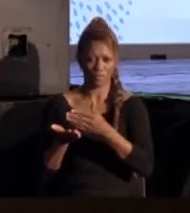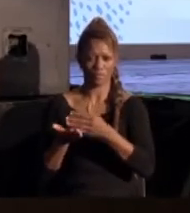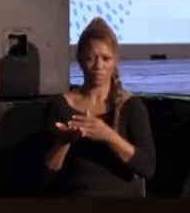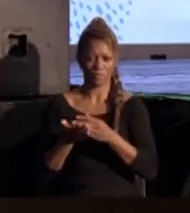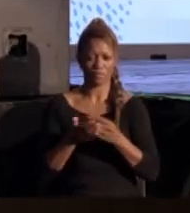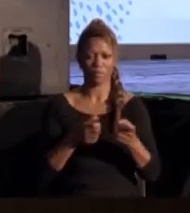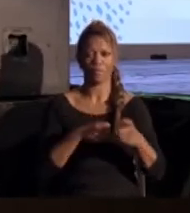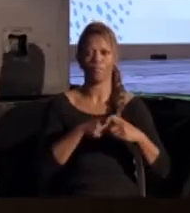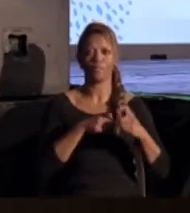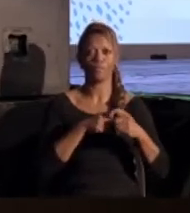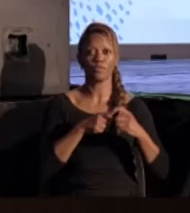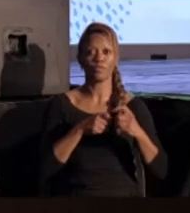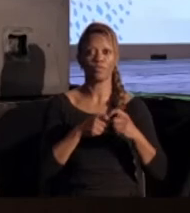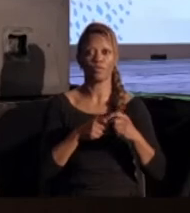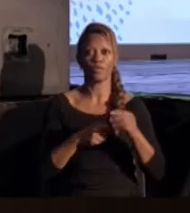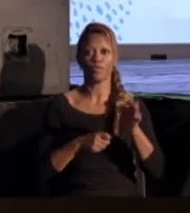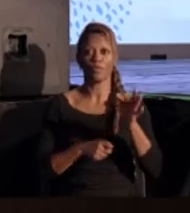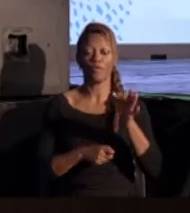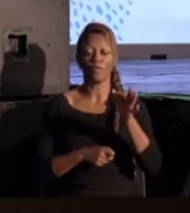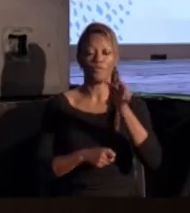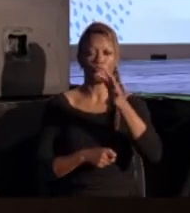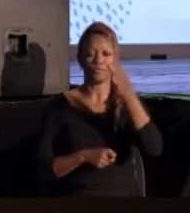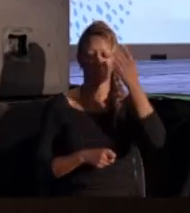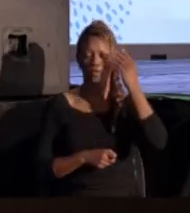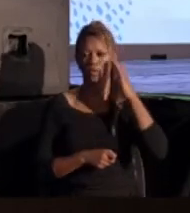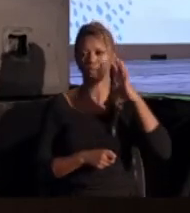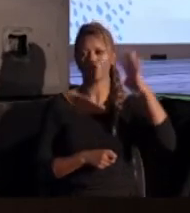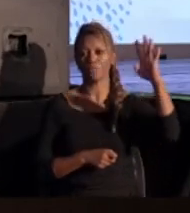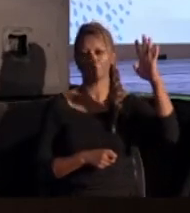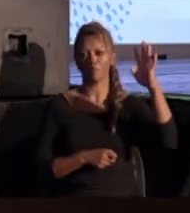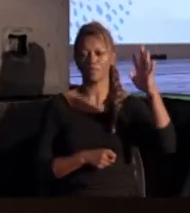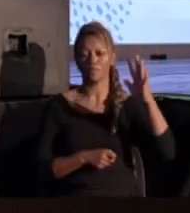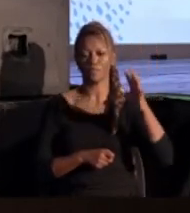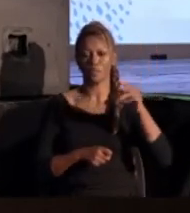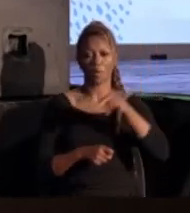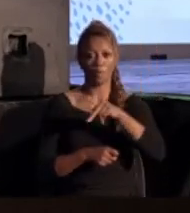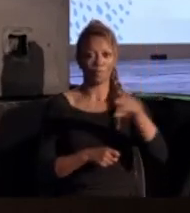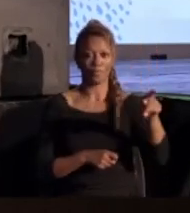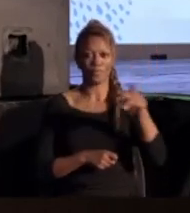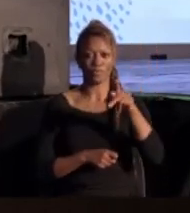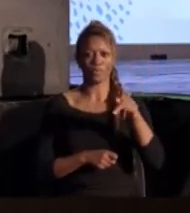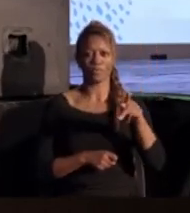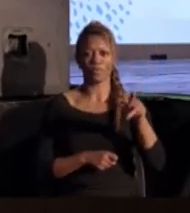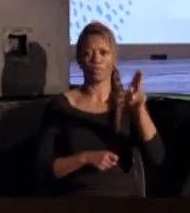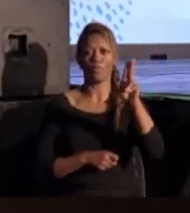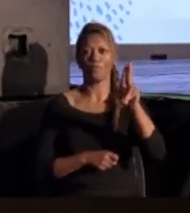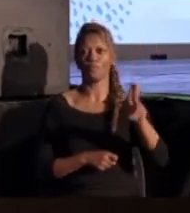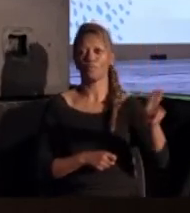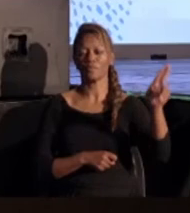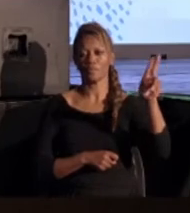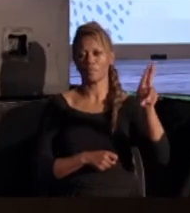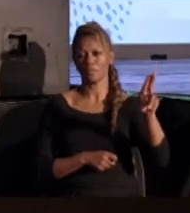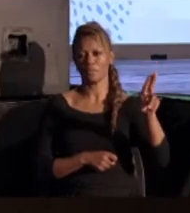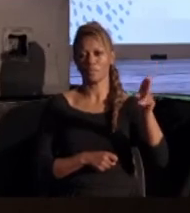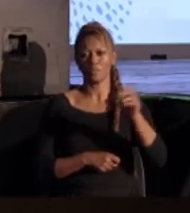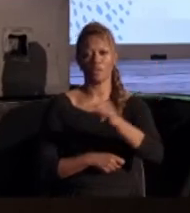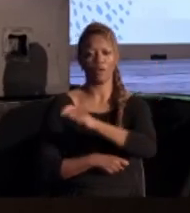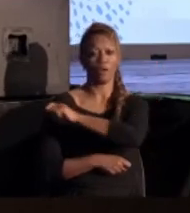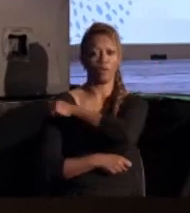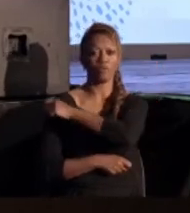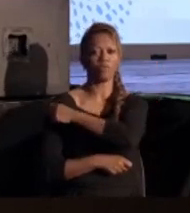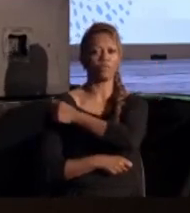filosofia pela Universidade Federal do Rio de Janeiro, professor da Universidade Federal Rural do Rio de